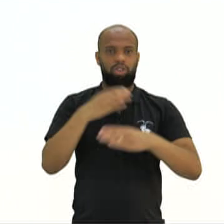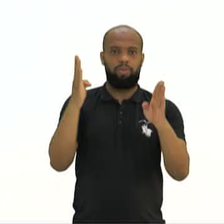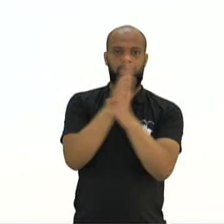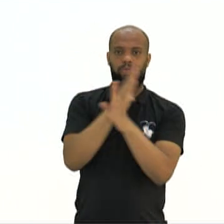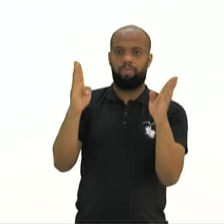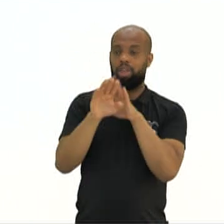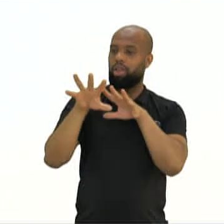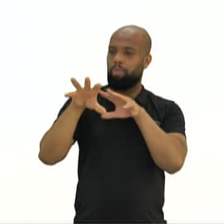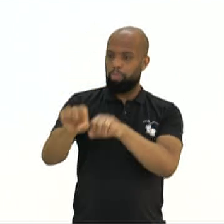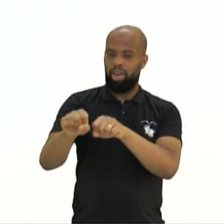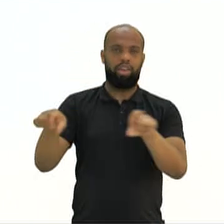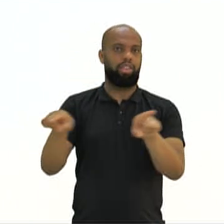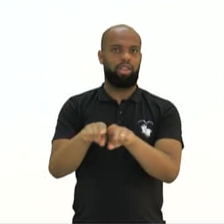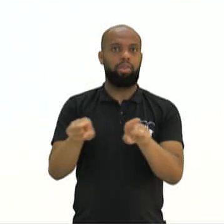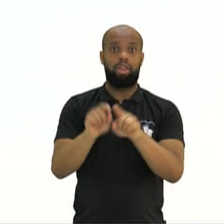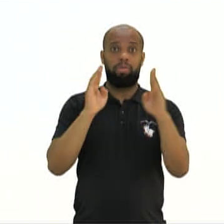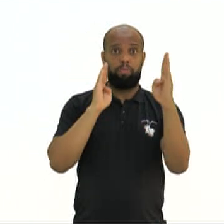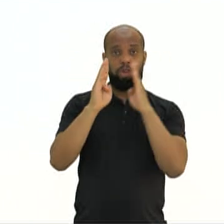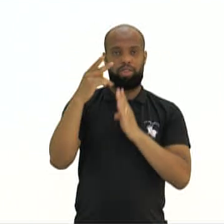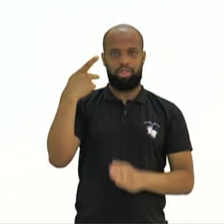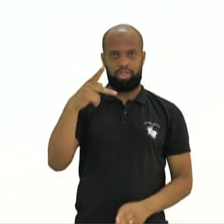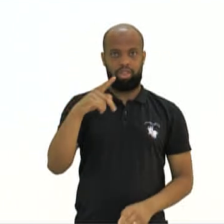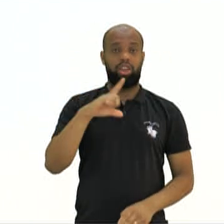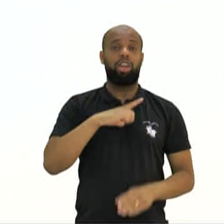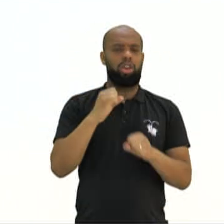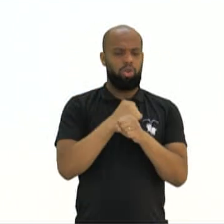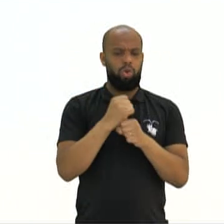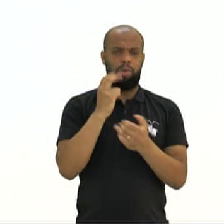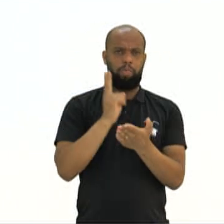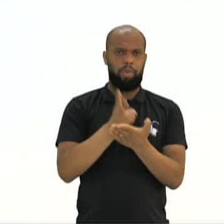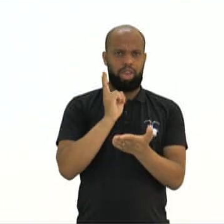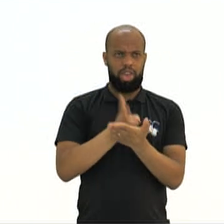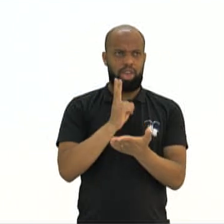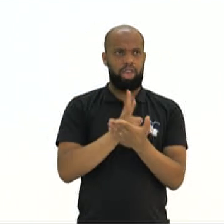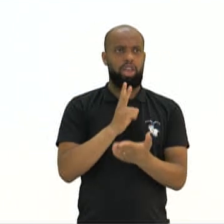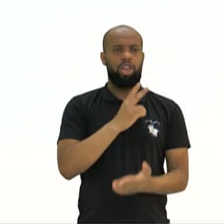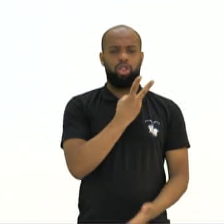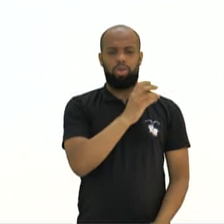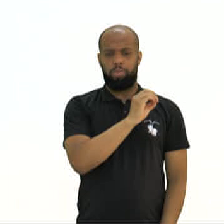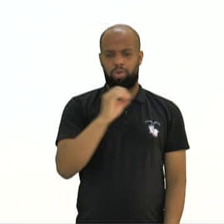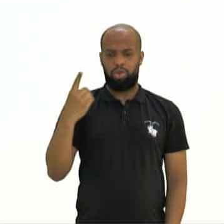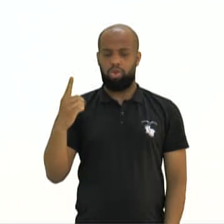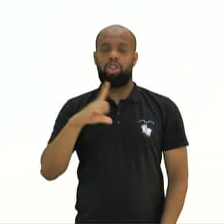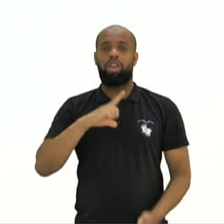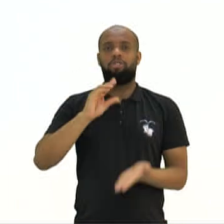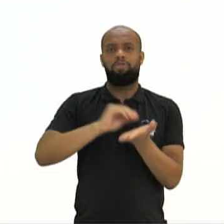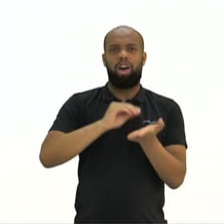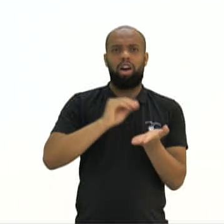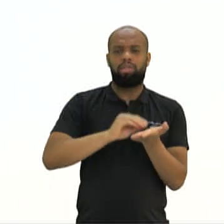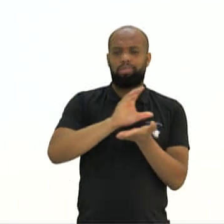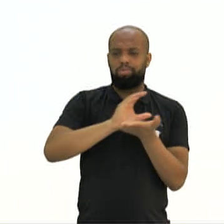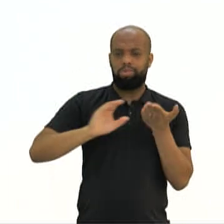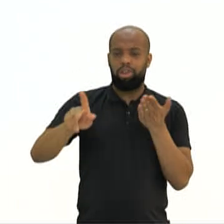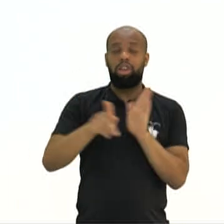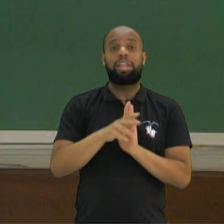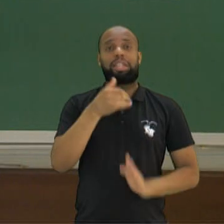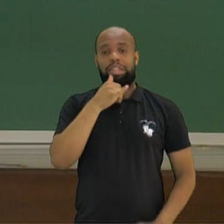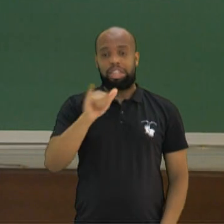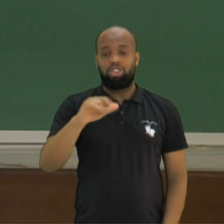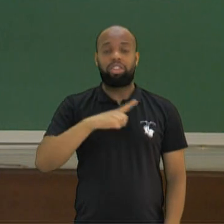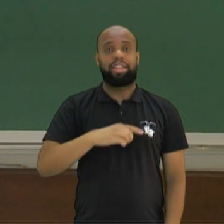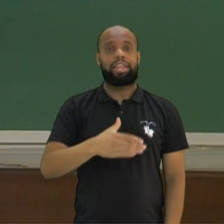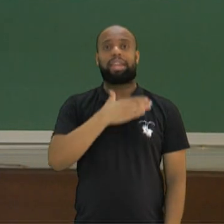dos seus mandatos. Né. No mesmo ano, em 2001, a falta de investimentos no setor hidrelétrico provoca uma